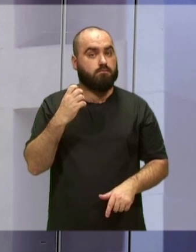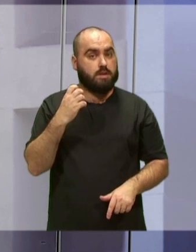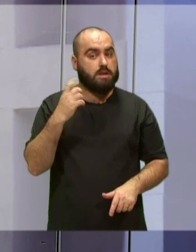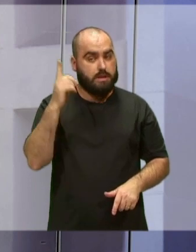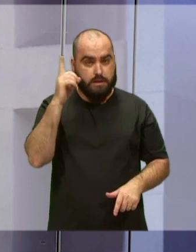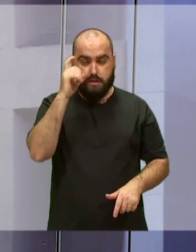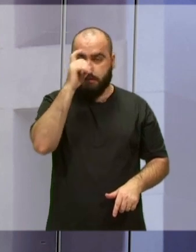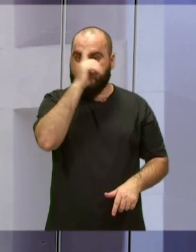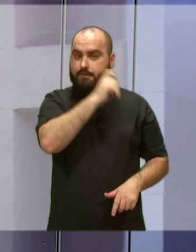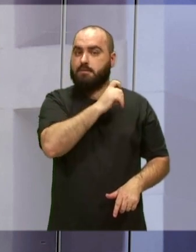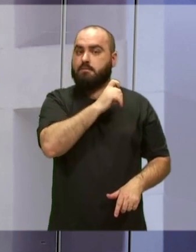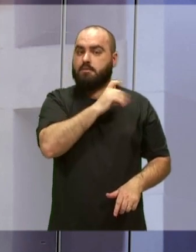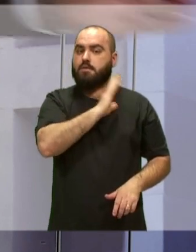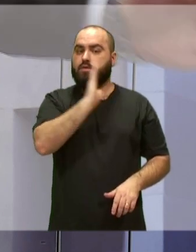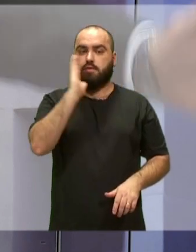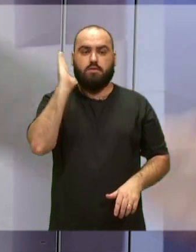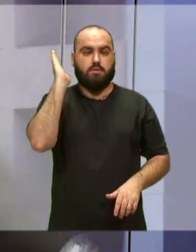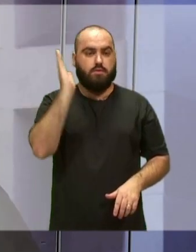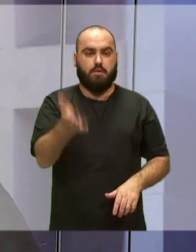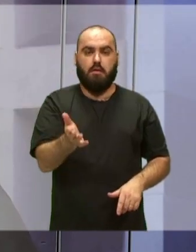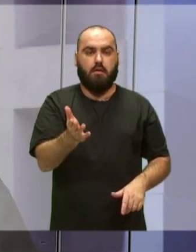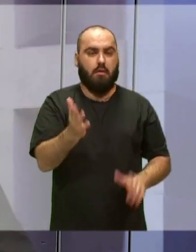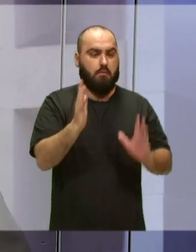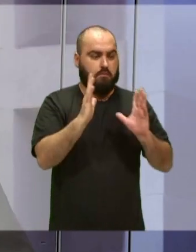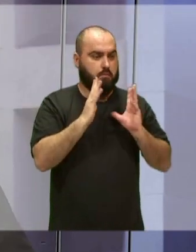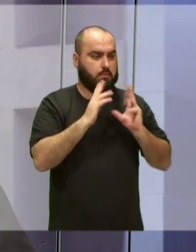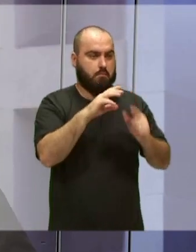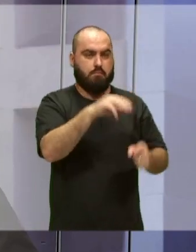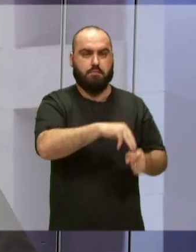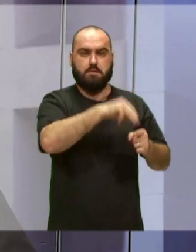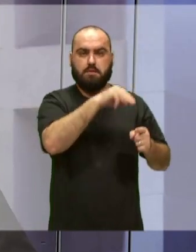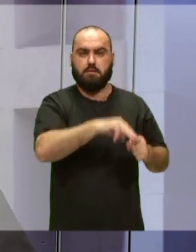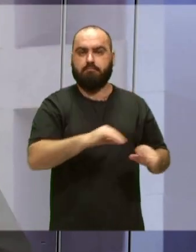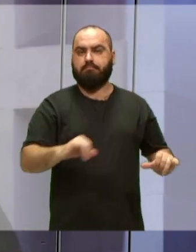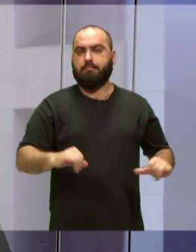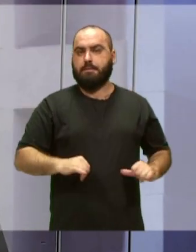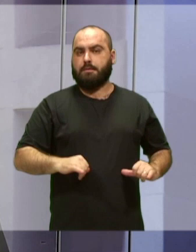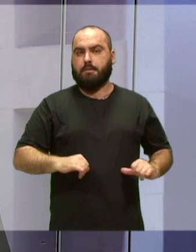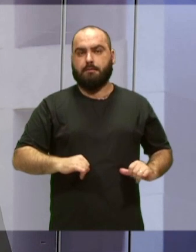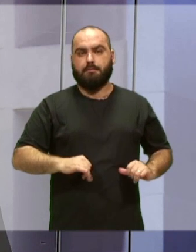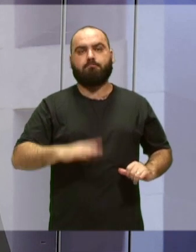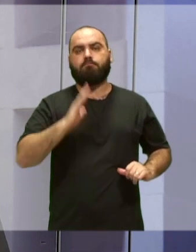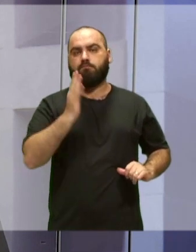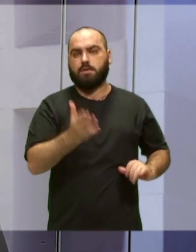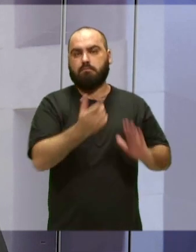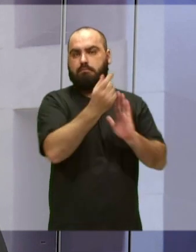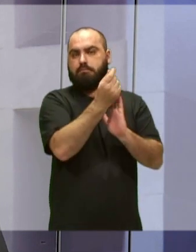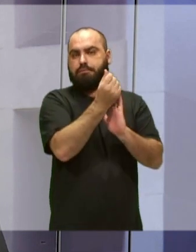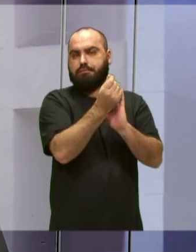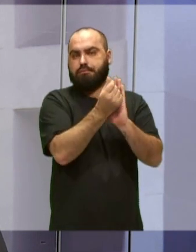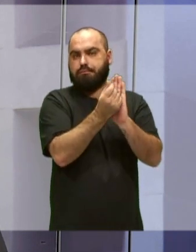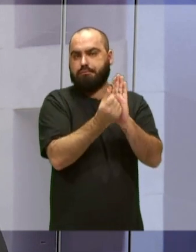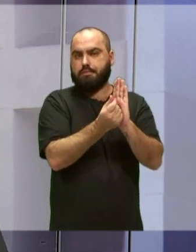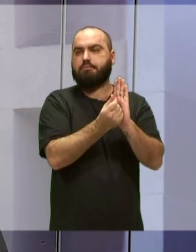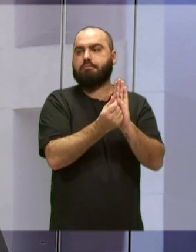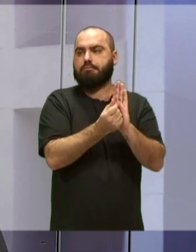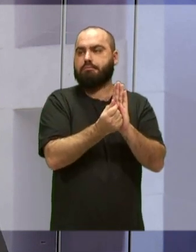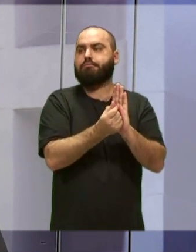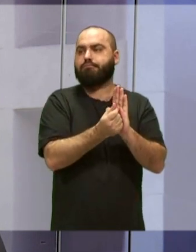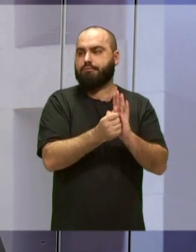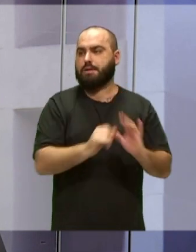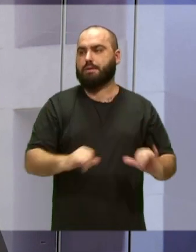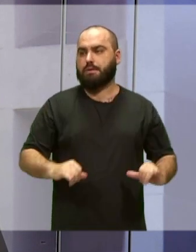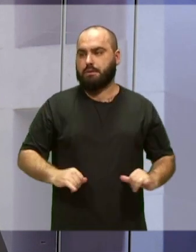totalmente já irradiou para todo o município né A questão econômica do município hoje é afetada assim